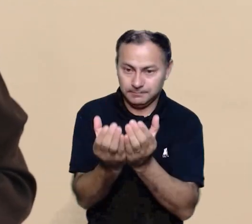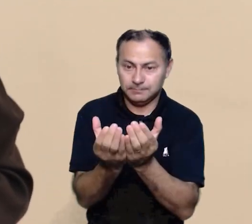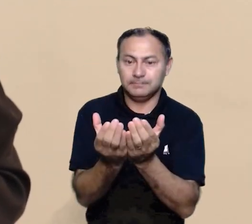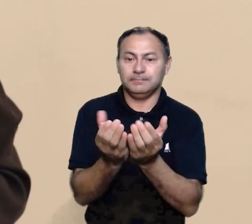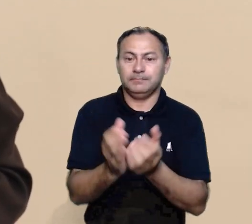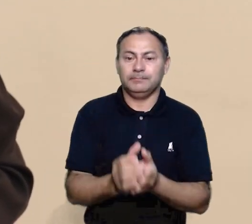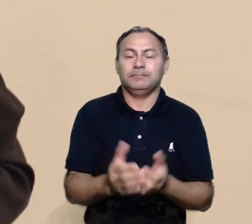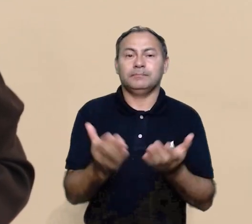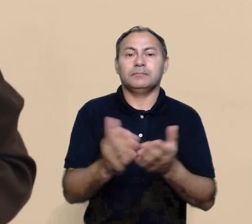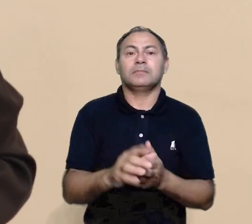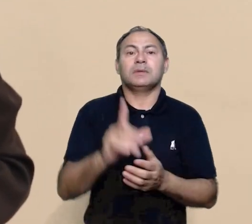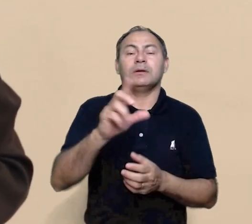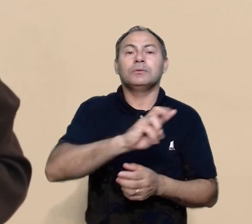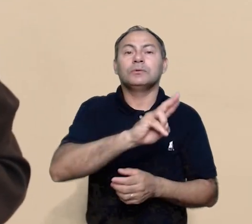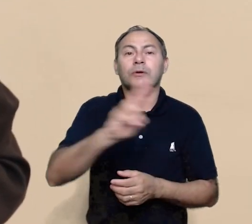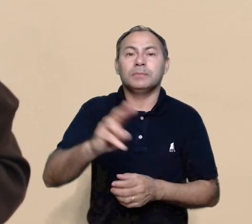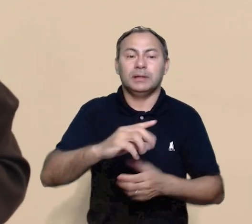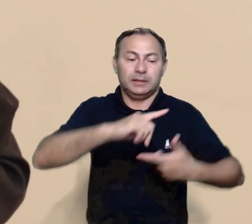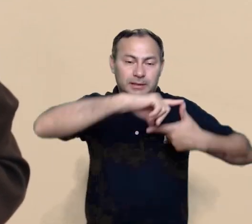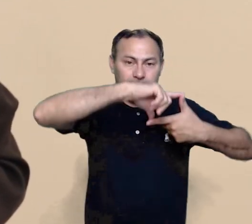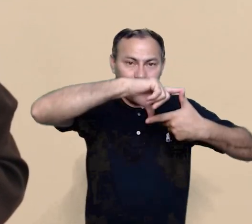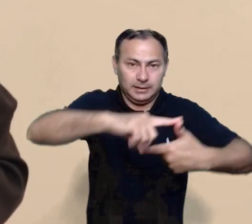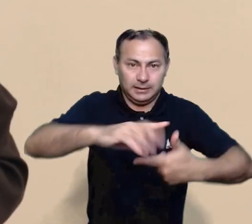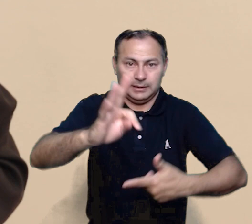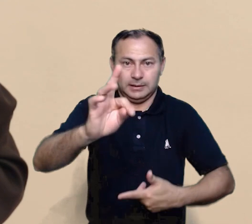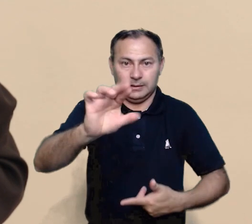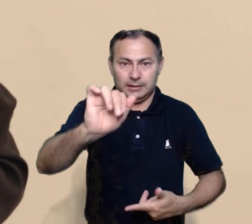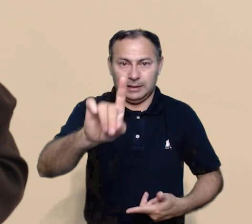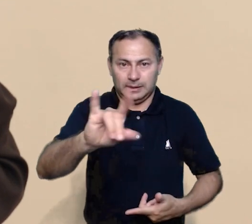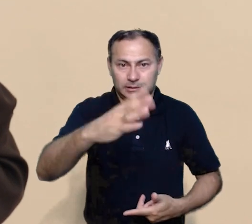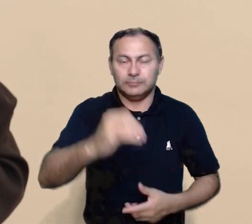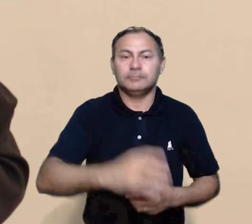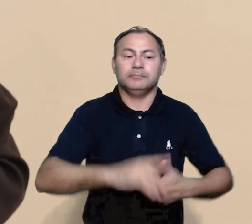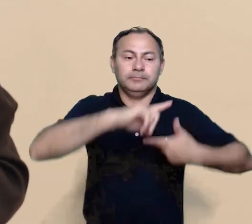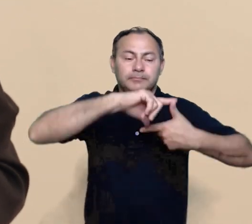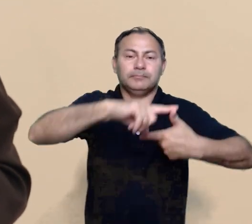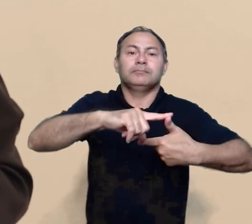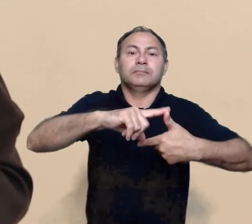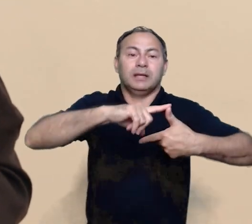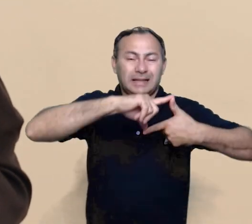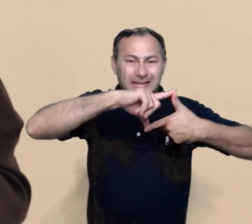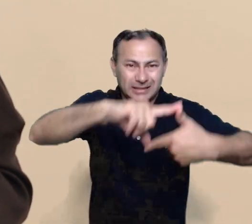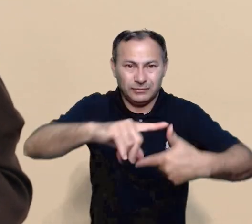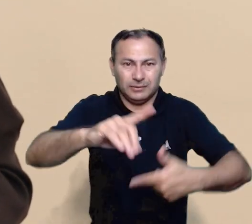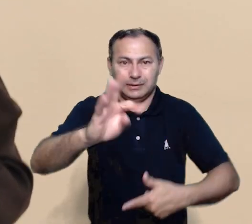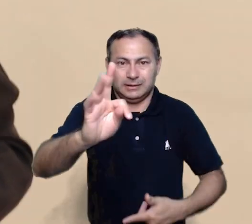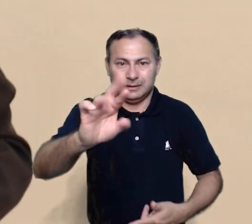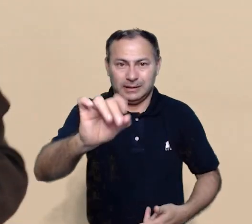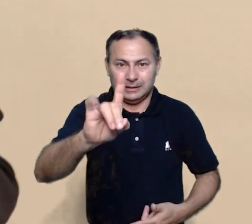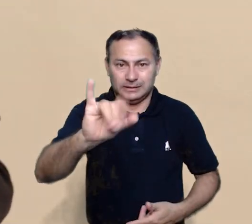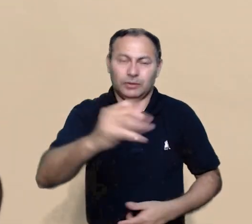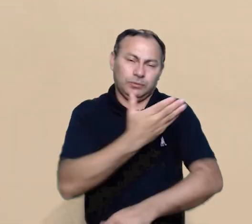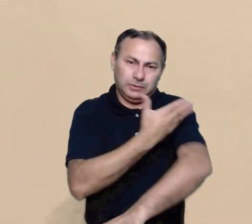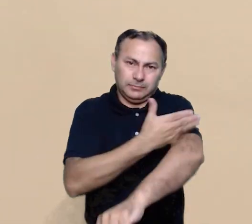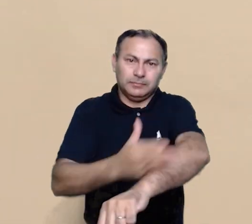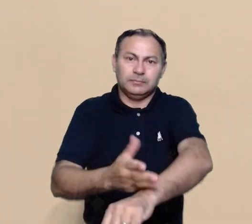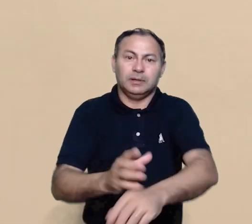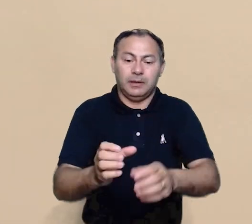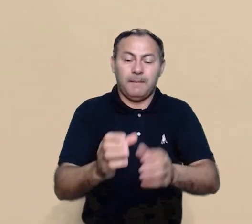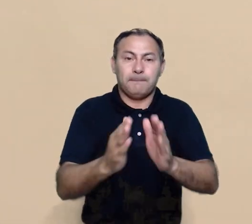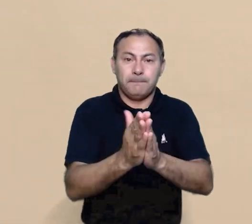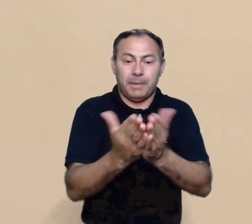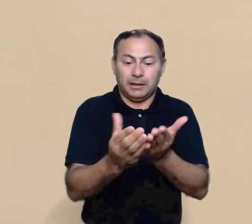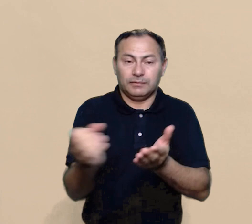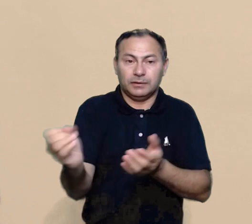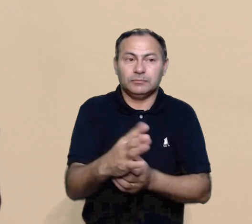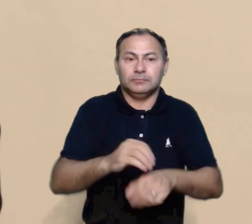comunidades né a isso chamamos tradição a tradição portanto é essa palavra sempre